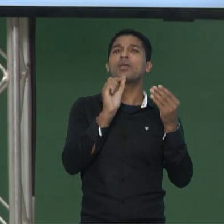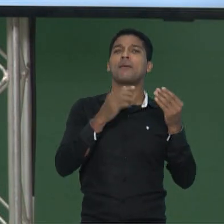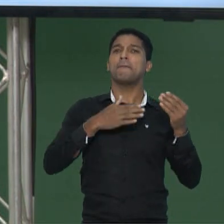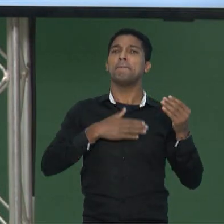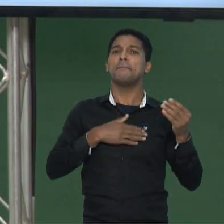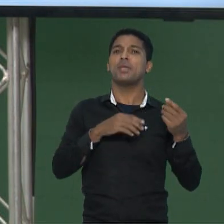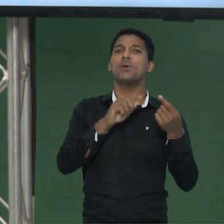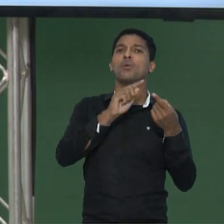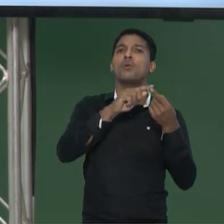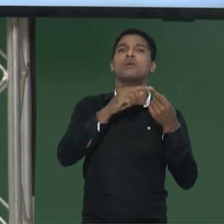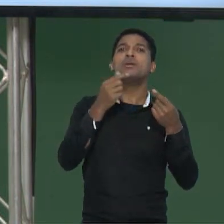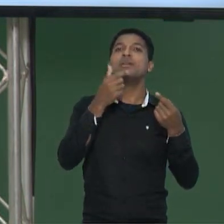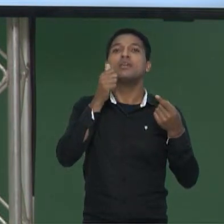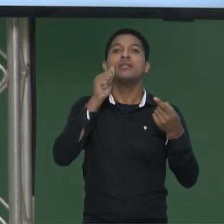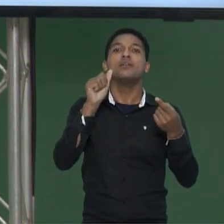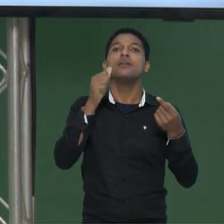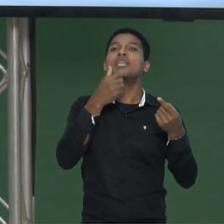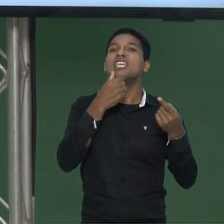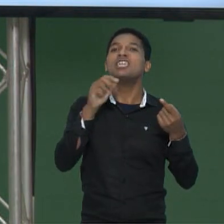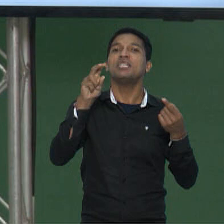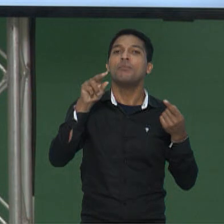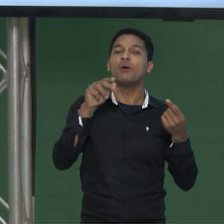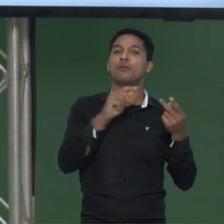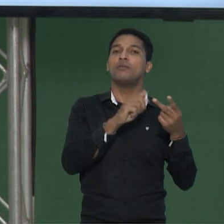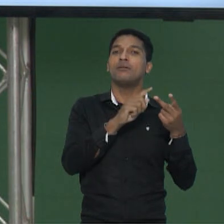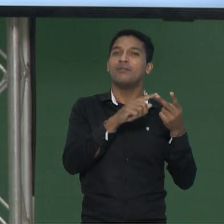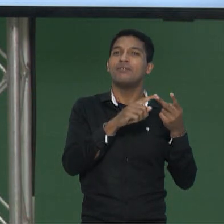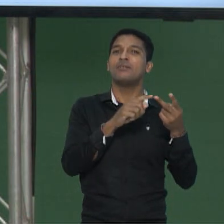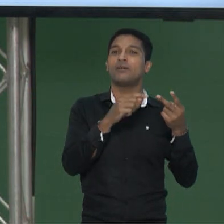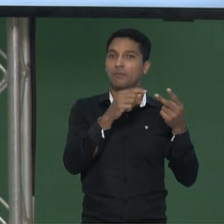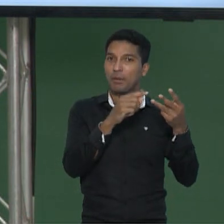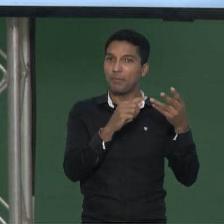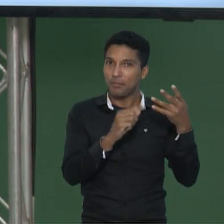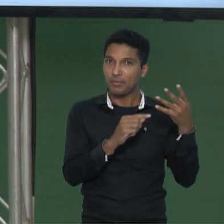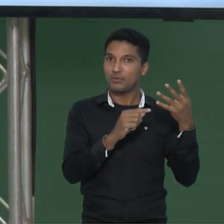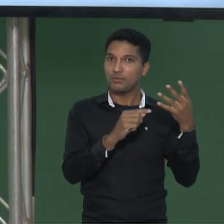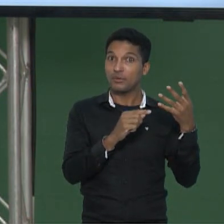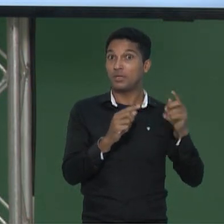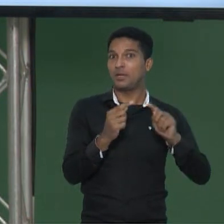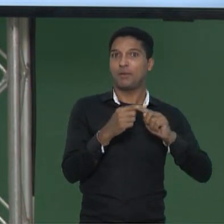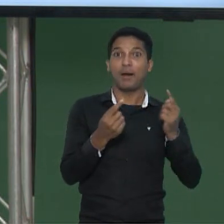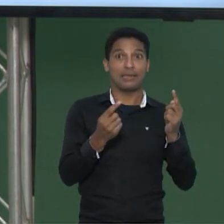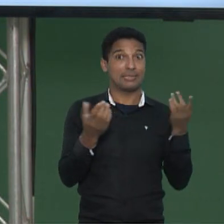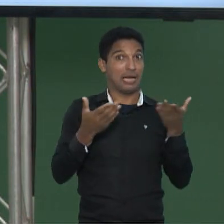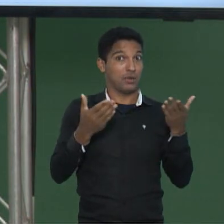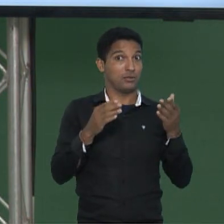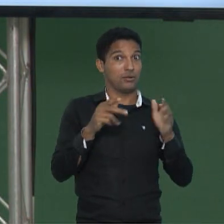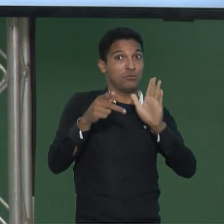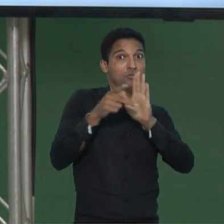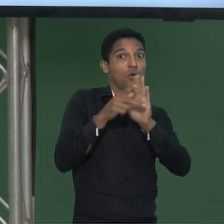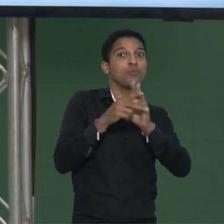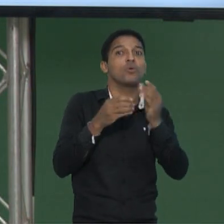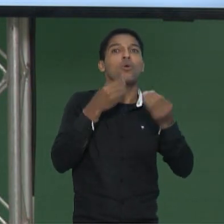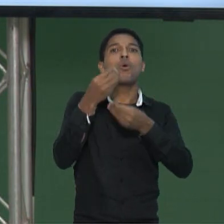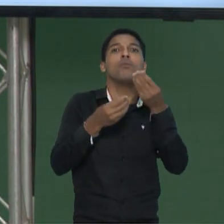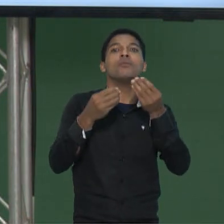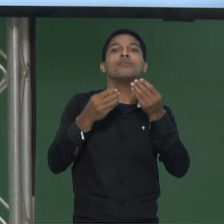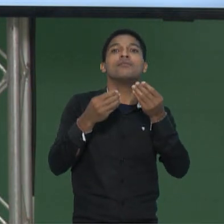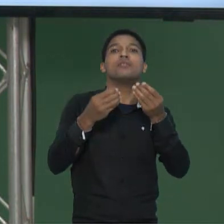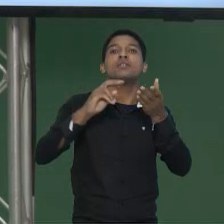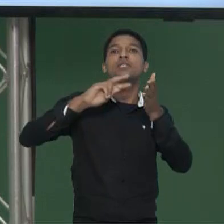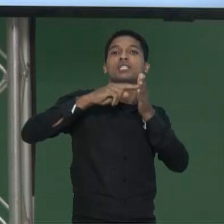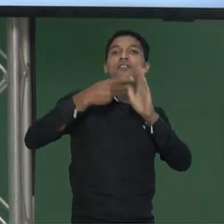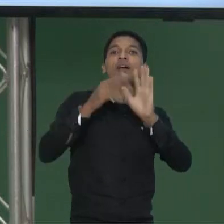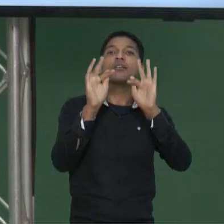irmã e assim por diante. Nessa situação, nos referimos à configuração de família. E